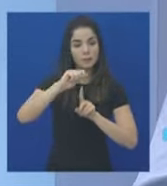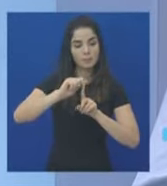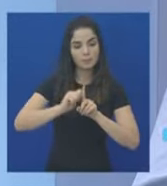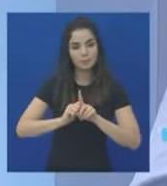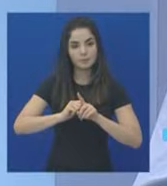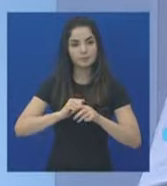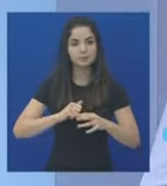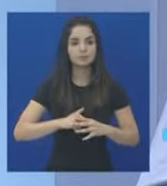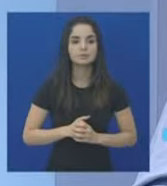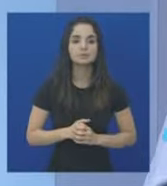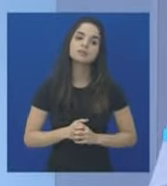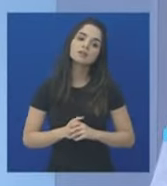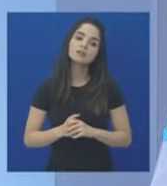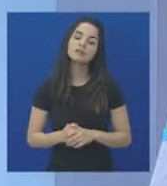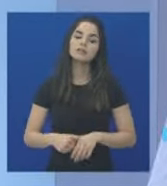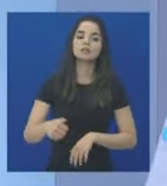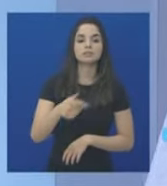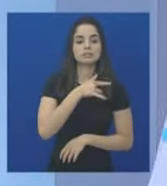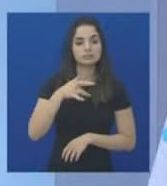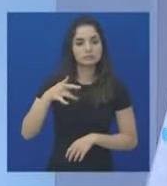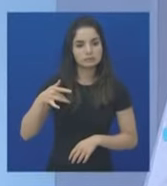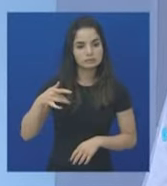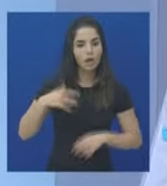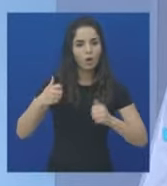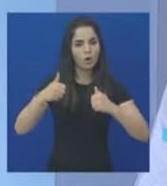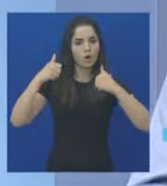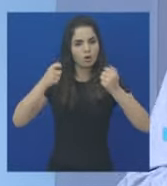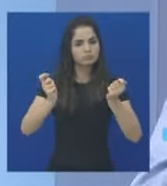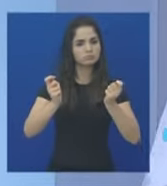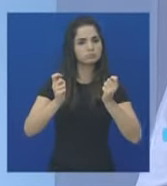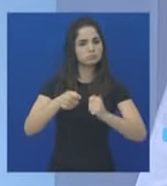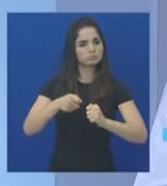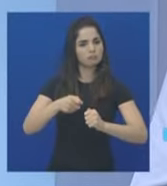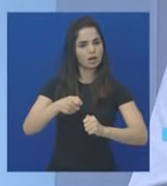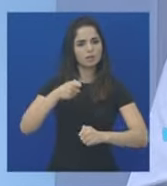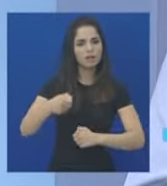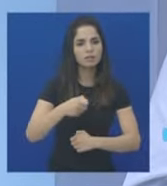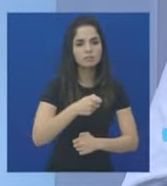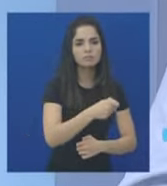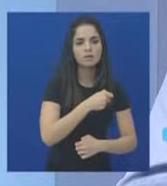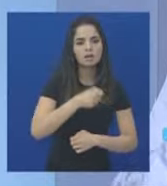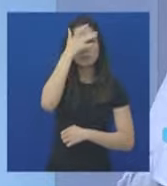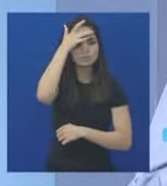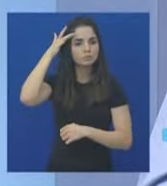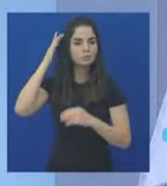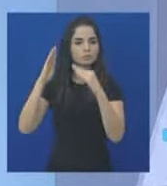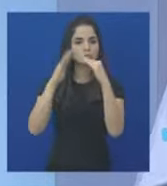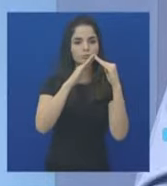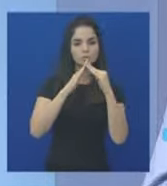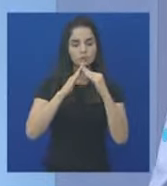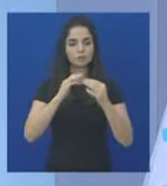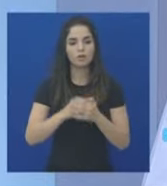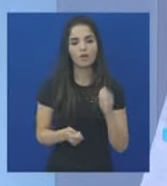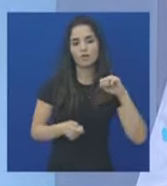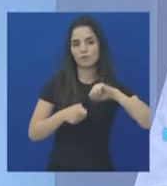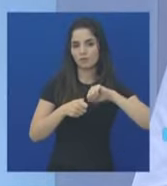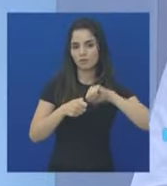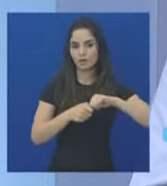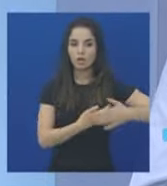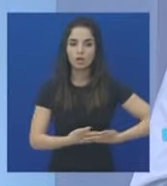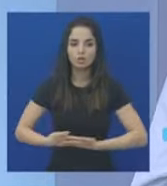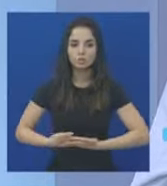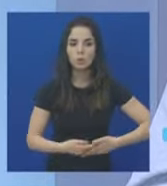botar a saúde em condições de dar um ótimo atendimento aos nossos moradores. Então vamos fazer uma maternidade no hospital